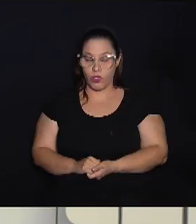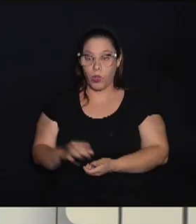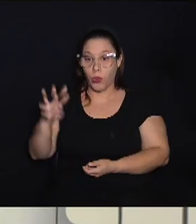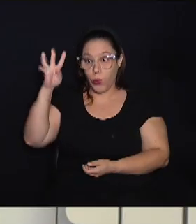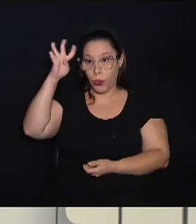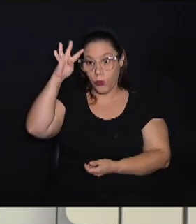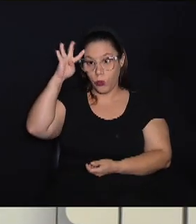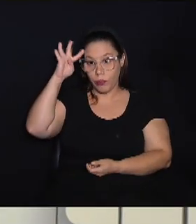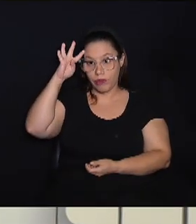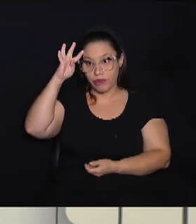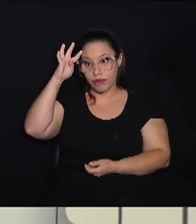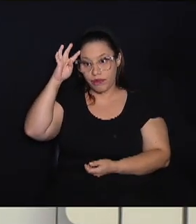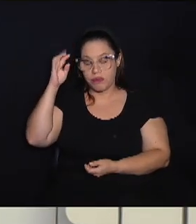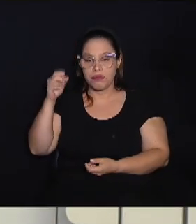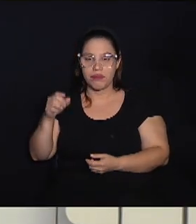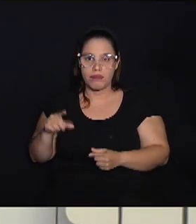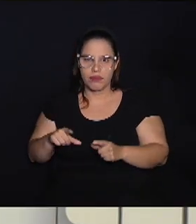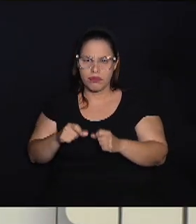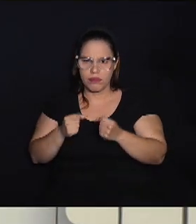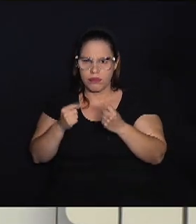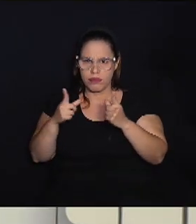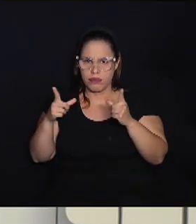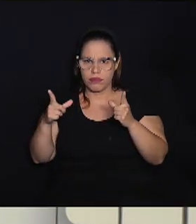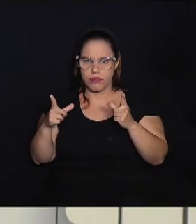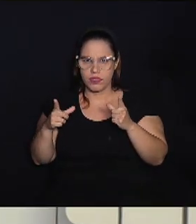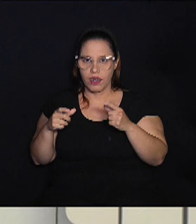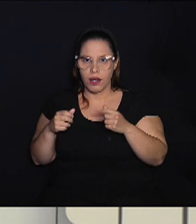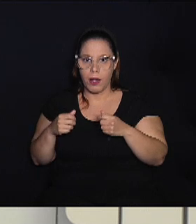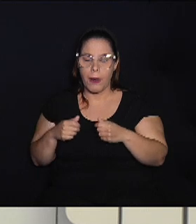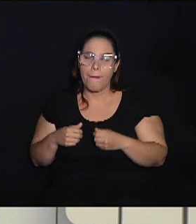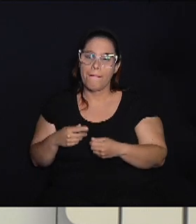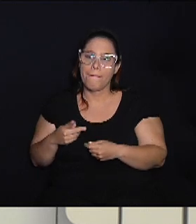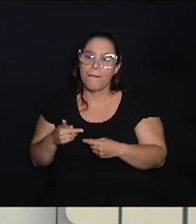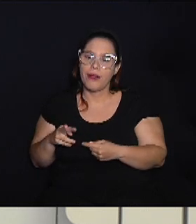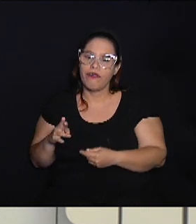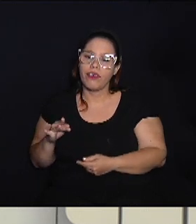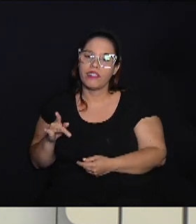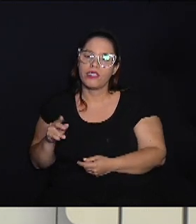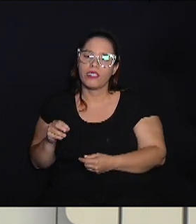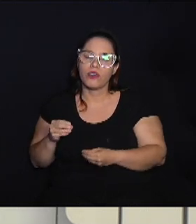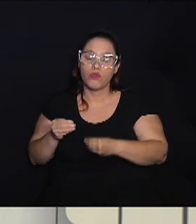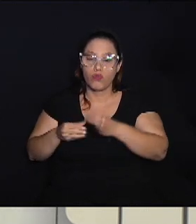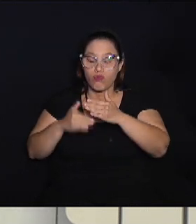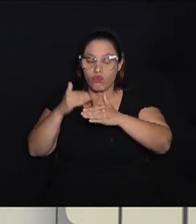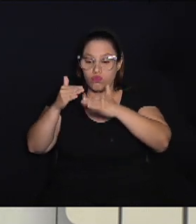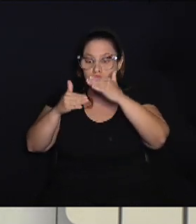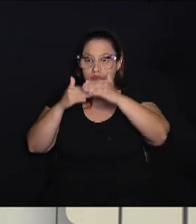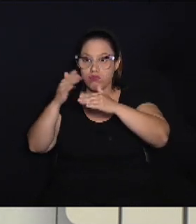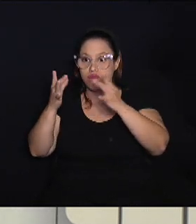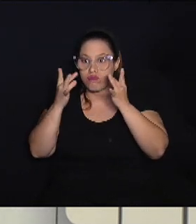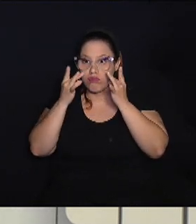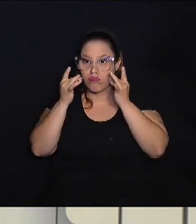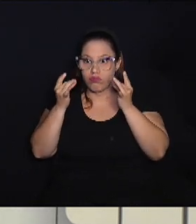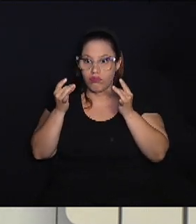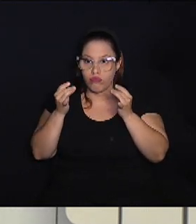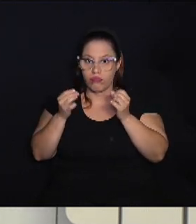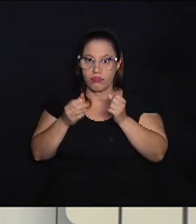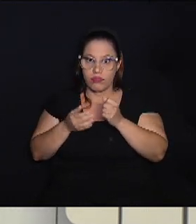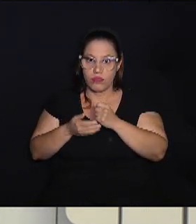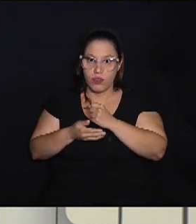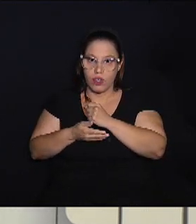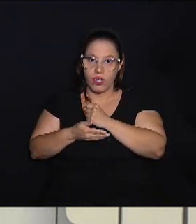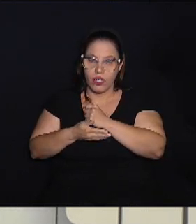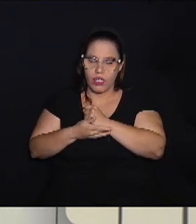Quarta-feira é dia de conferir o trabalho daquele que visa privilegiar o desenvolvimento da percepção sensorial, do